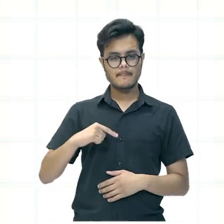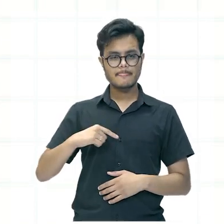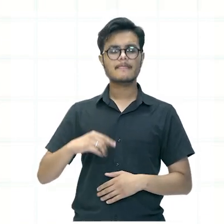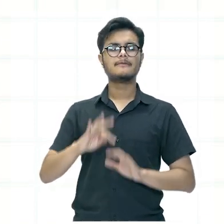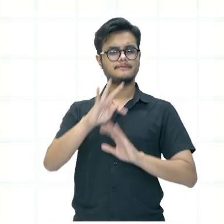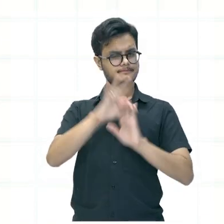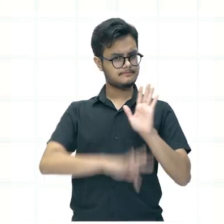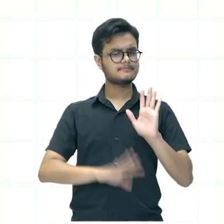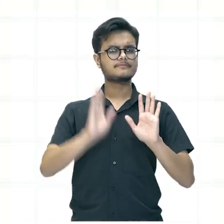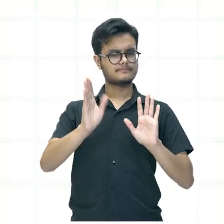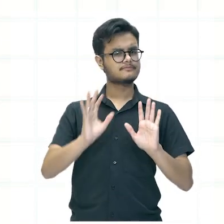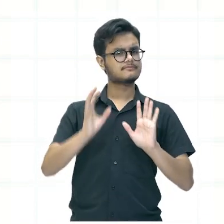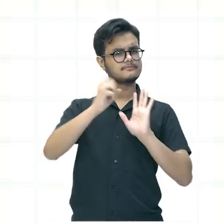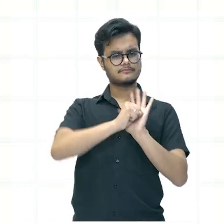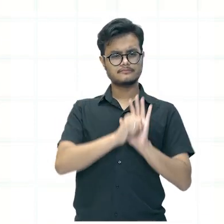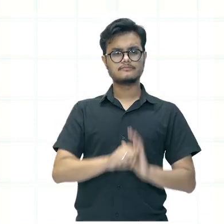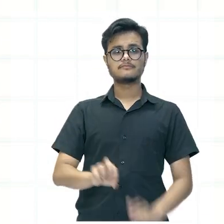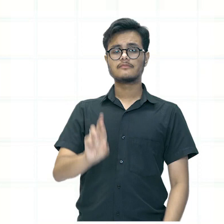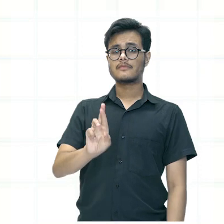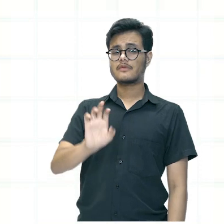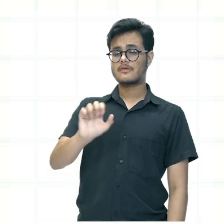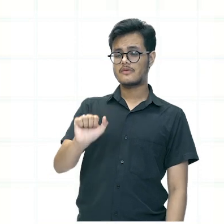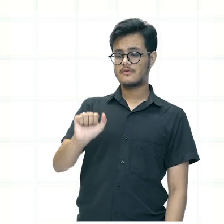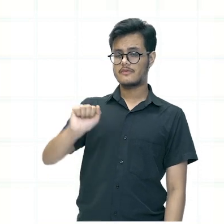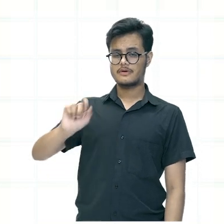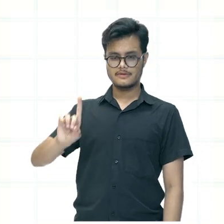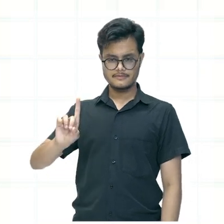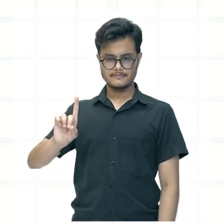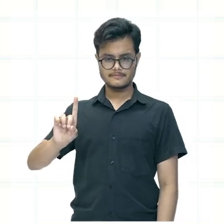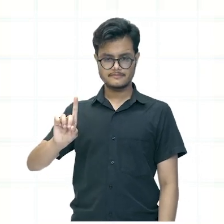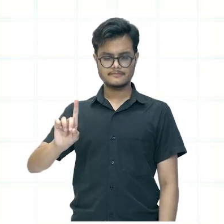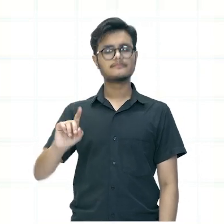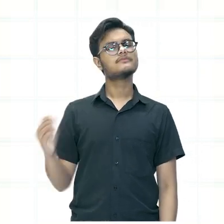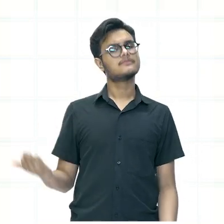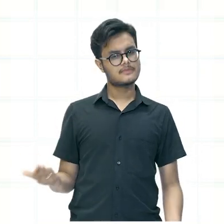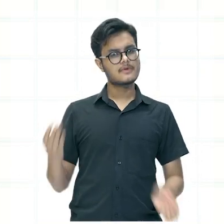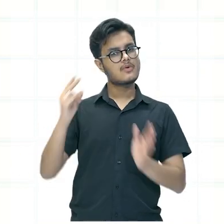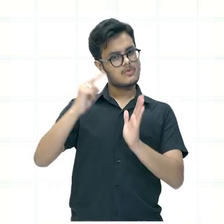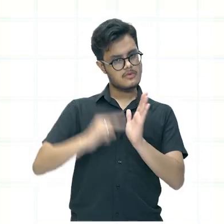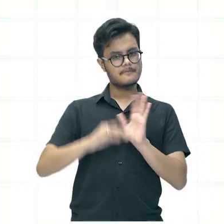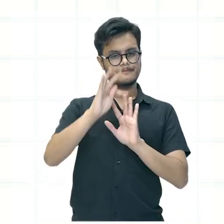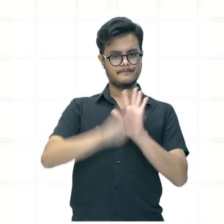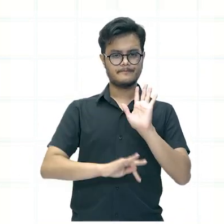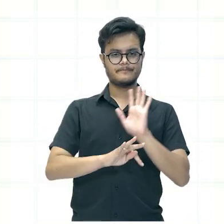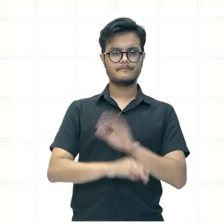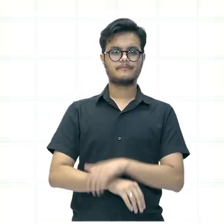já sabem, já notaram, na é verdade? Então, você tem aí, ó, read the text,